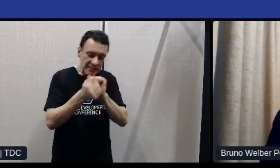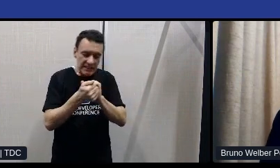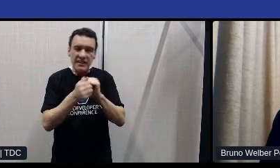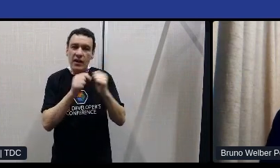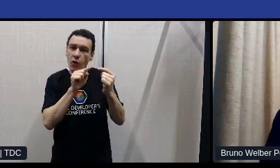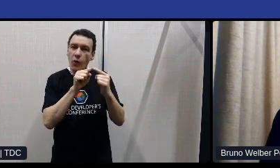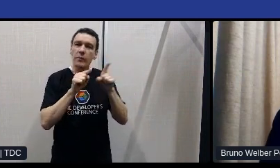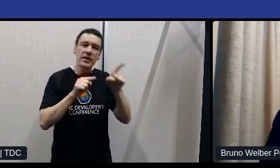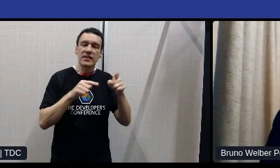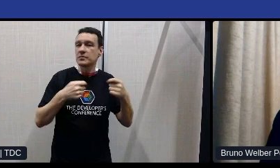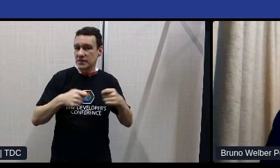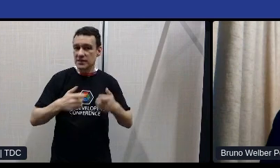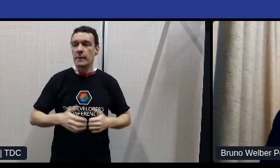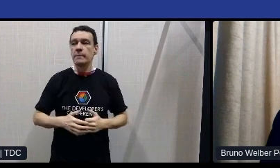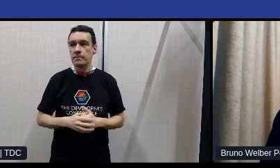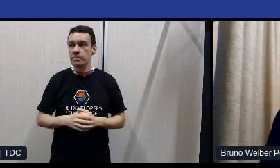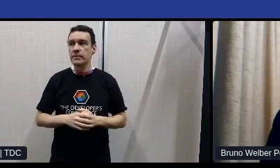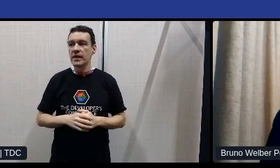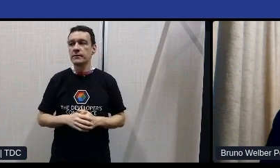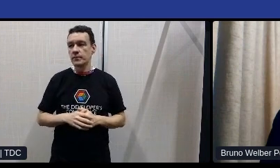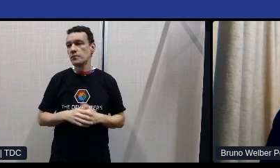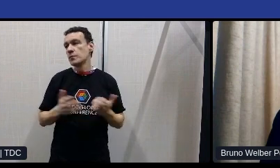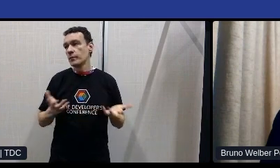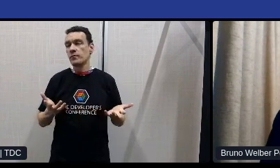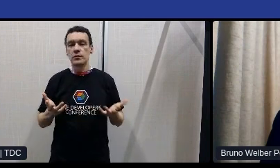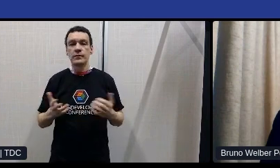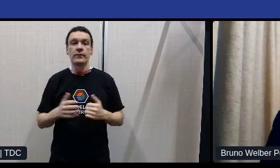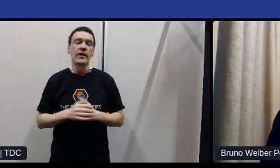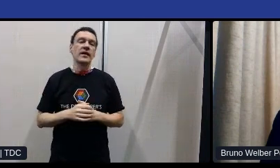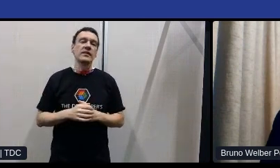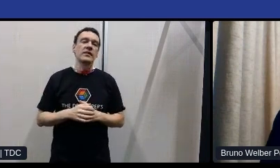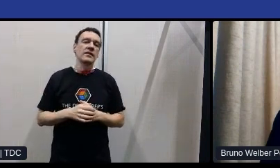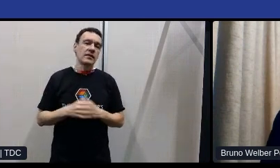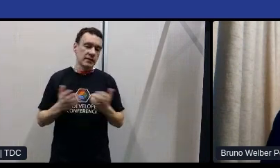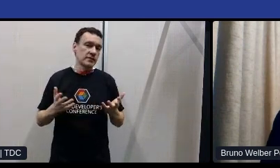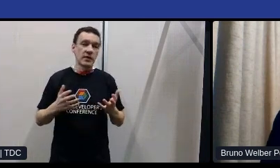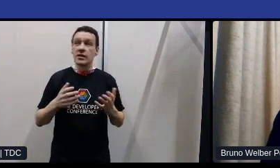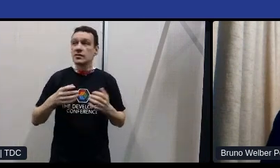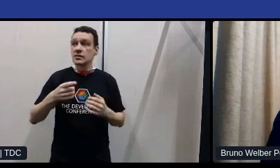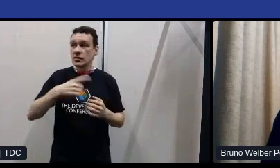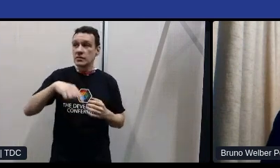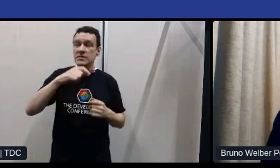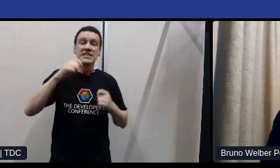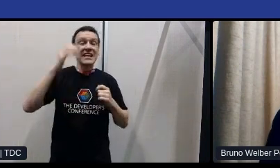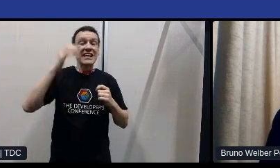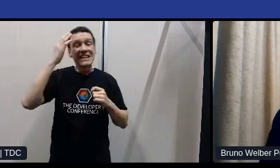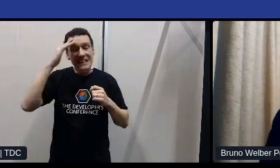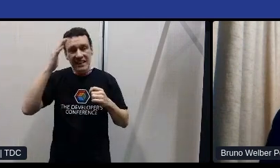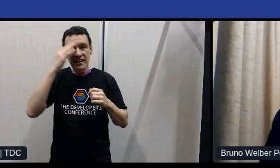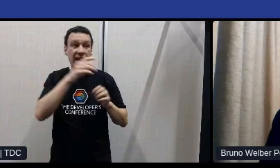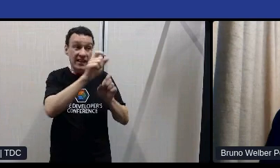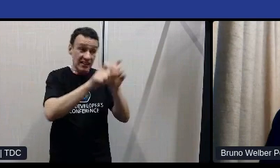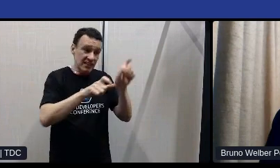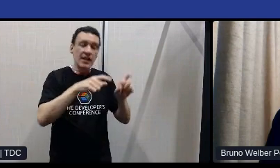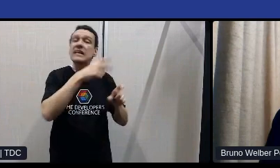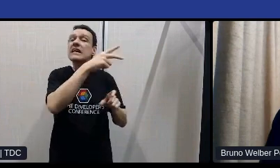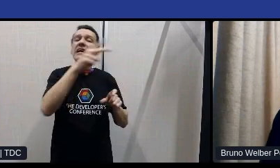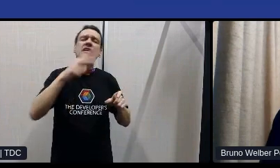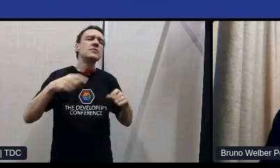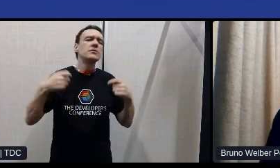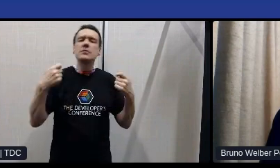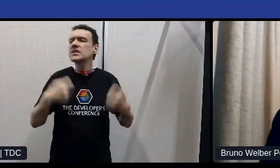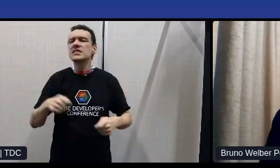ele. E com a pesquisa a gente justamente vai nesse sentido, de entender o usuário, de entender o que ele precisa, de levar a